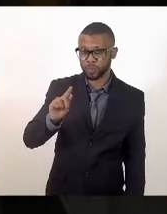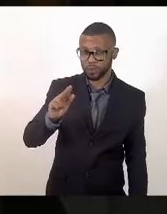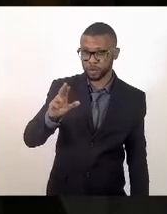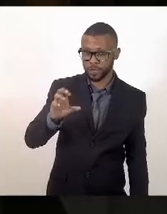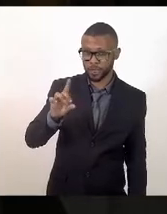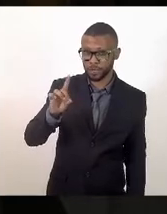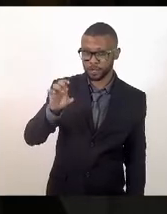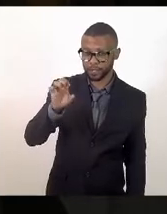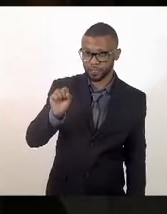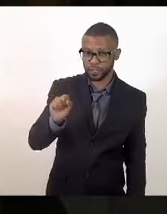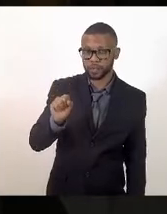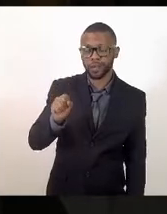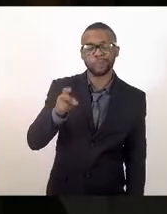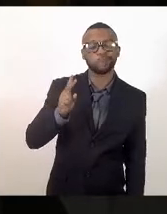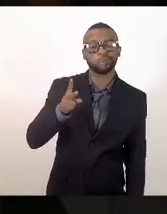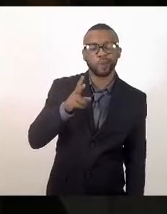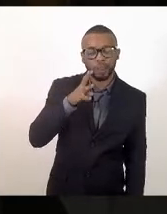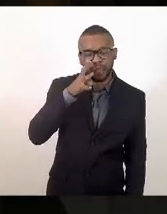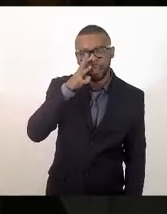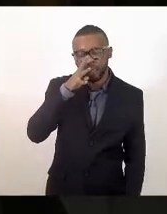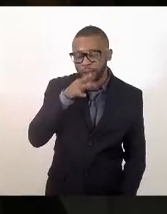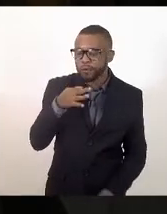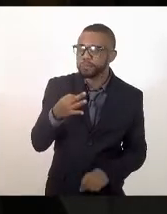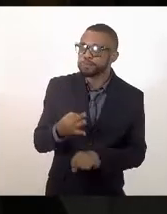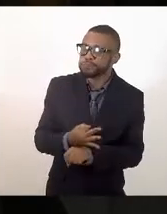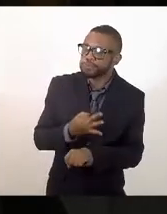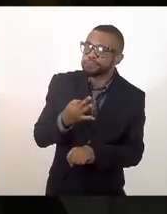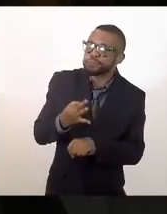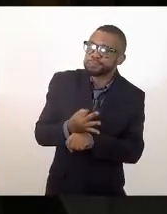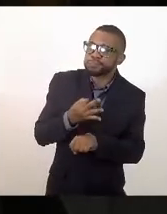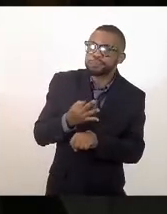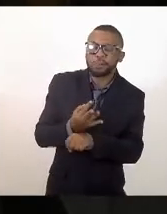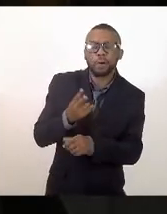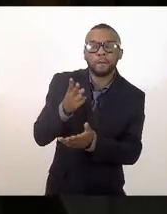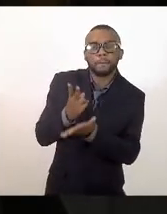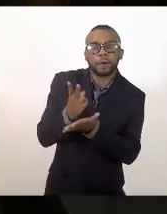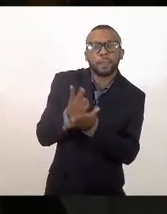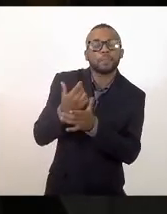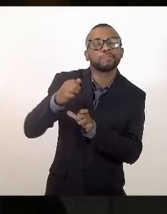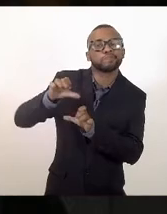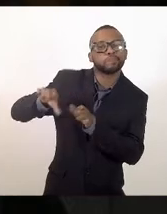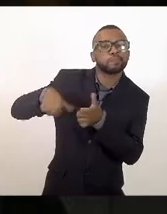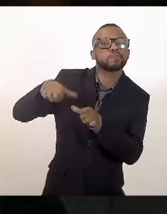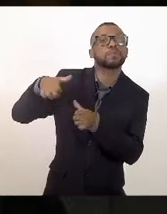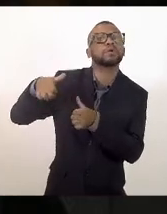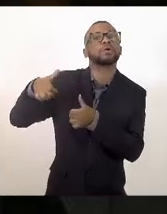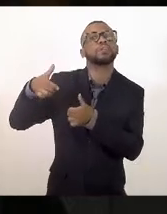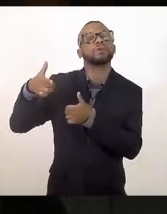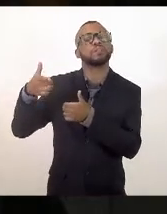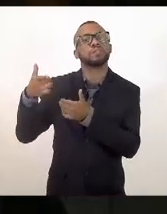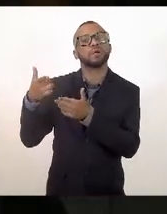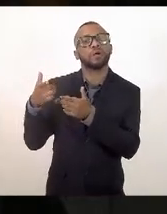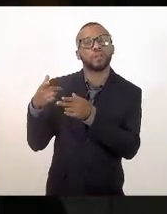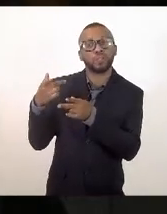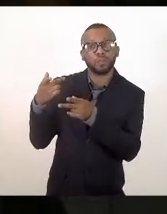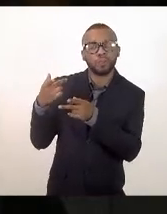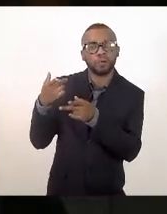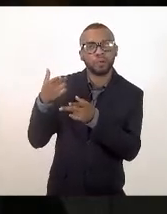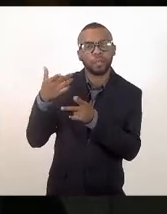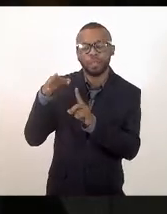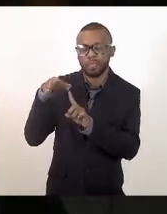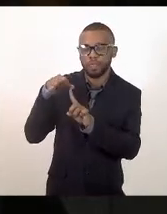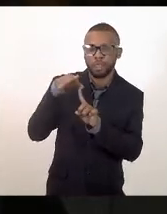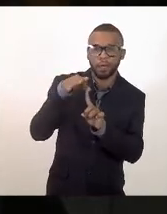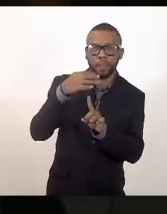continua resistindo, mesmo que tenha se transformado no bobo da corte.